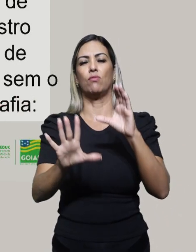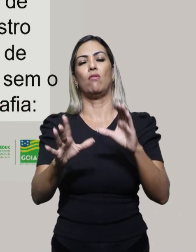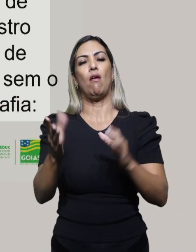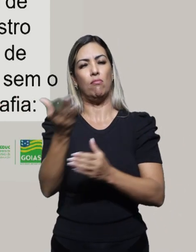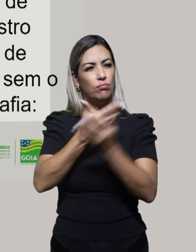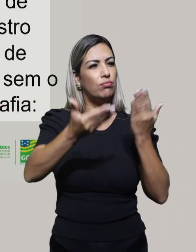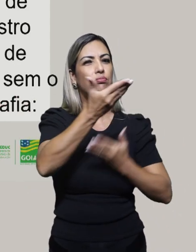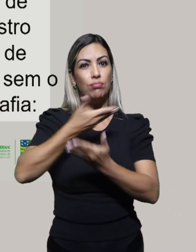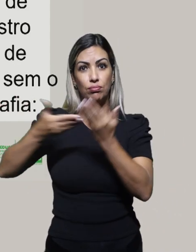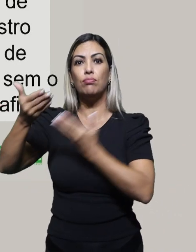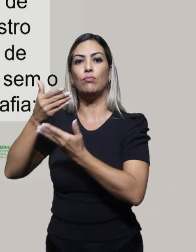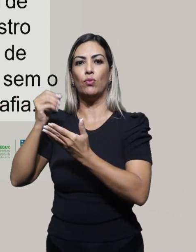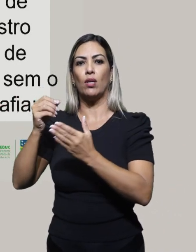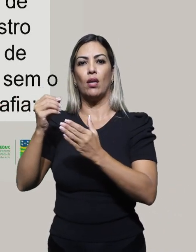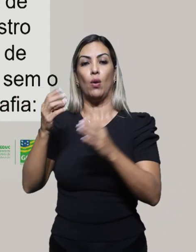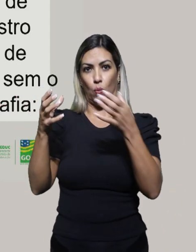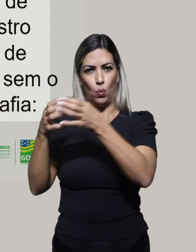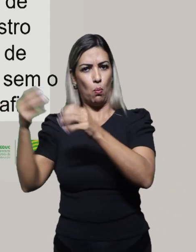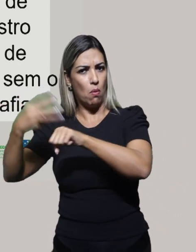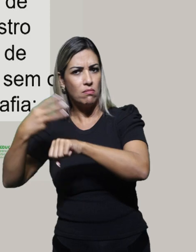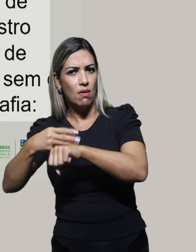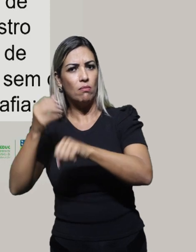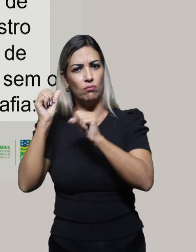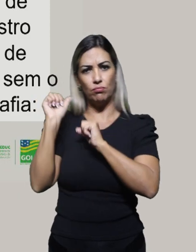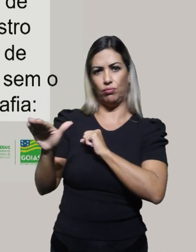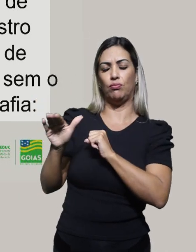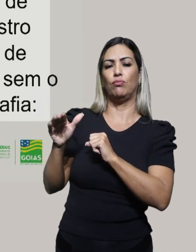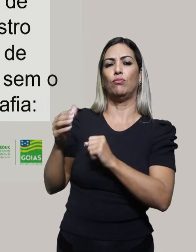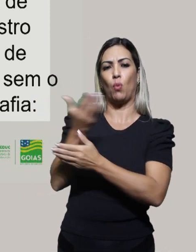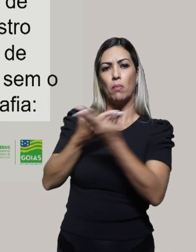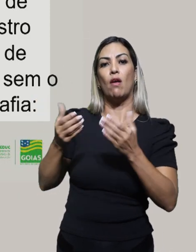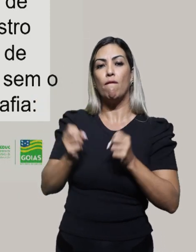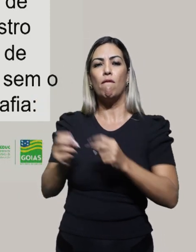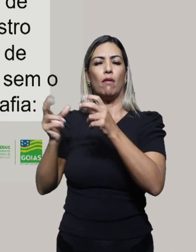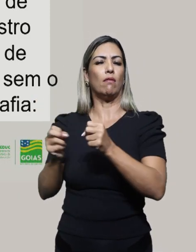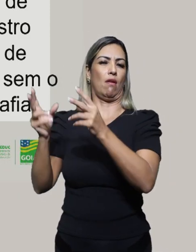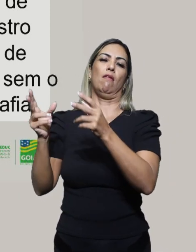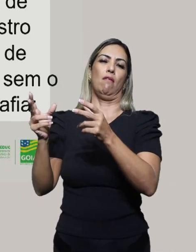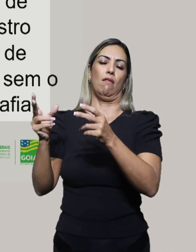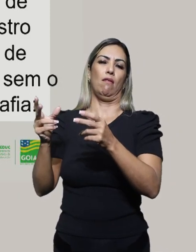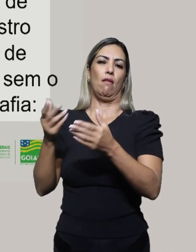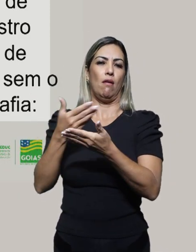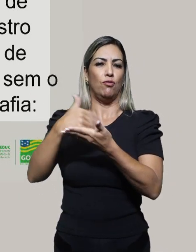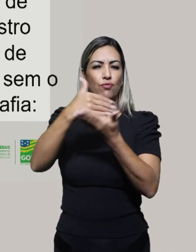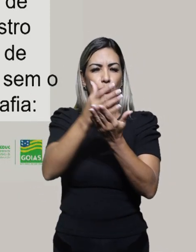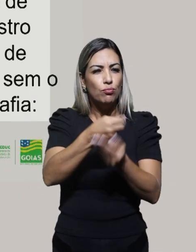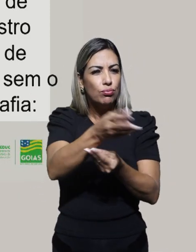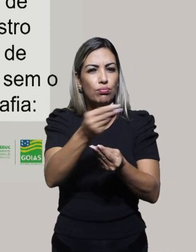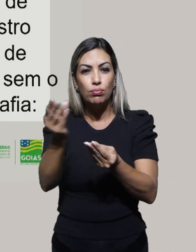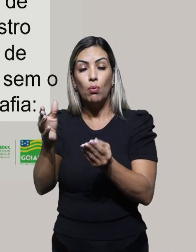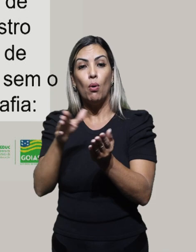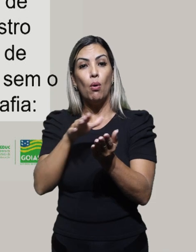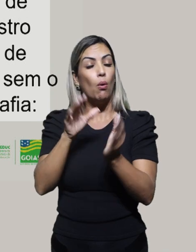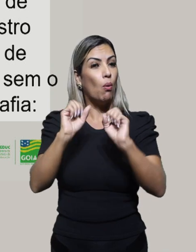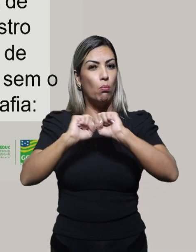disponibilizar, transmitir, ou seja, mandar num grupo de WhatsApp, vender ou expor à venda, distribuir, olha